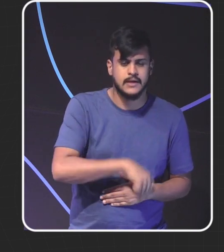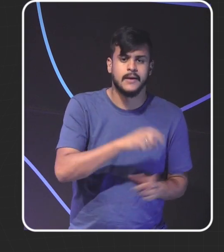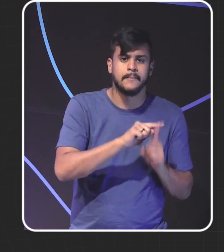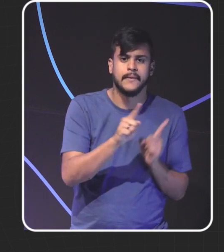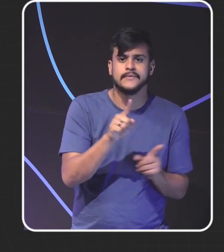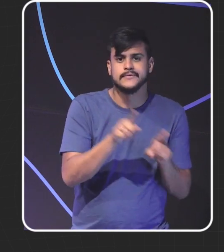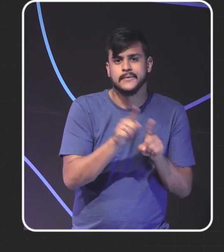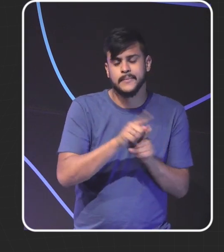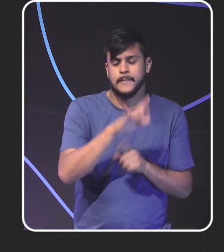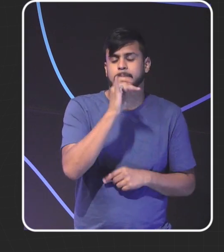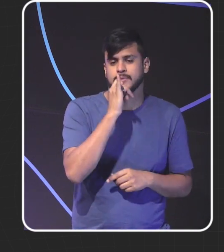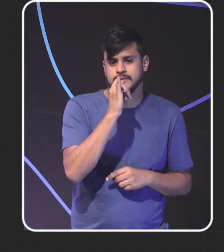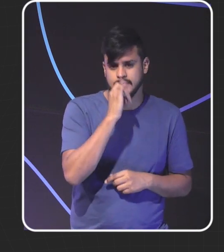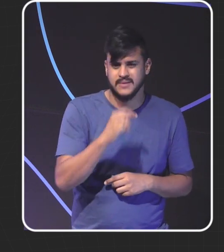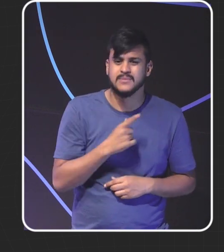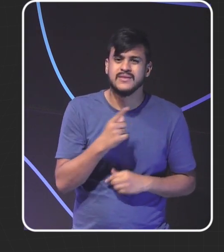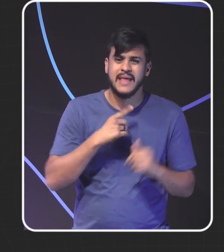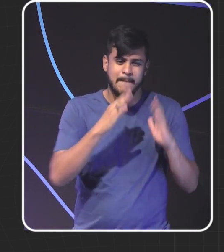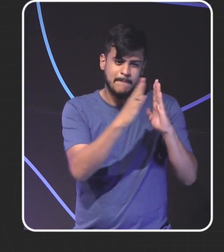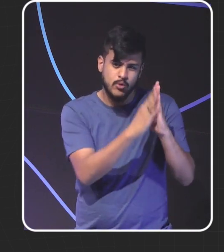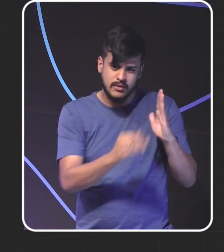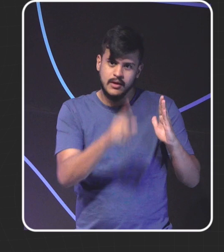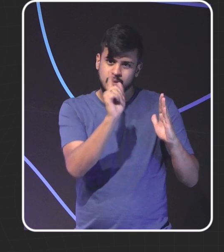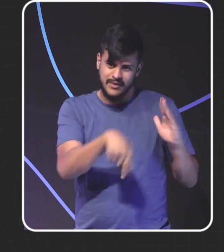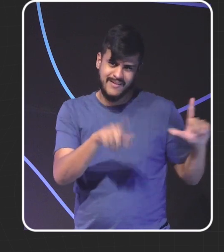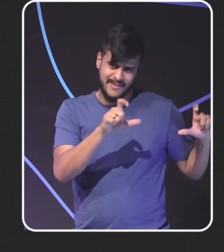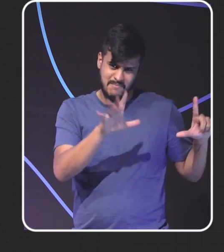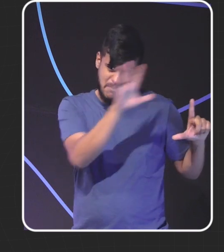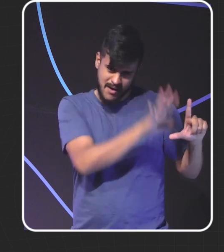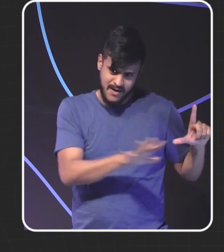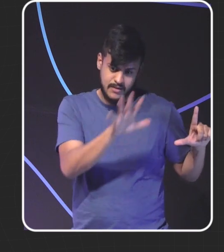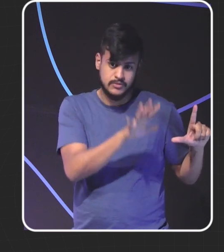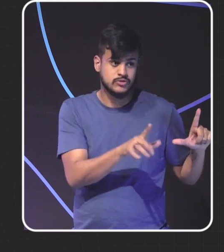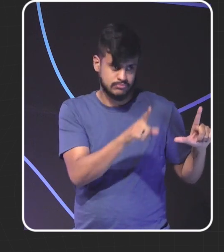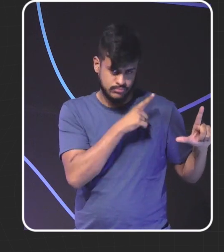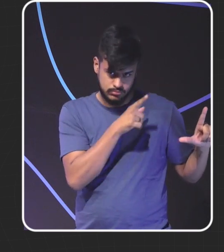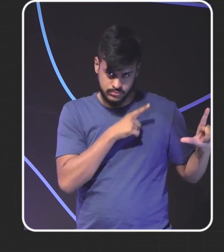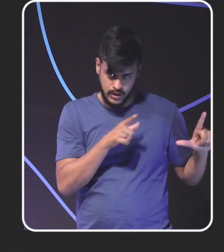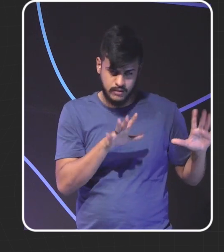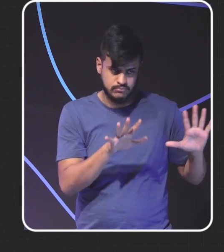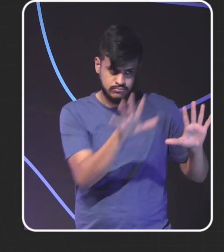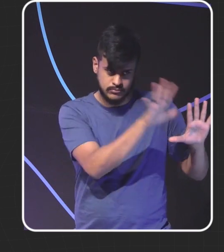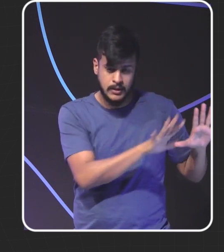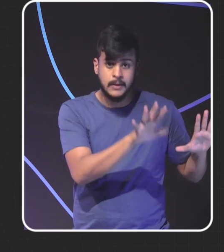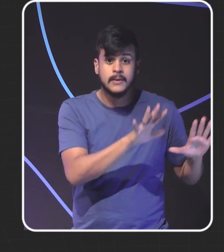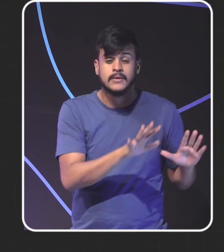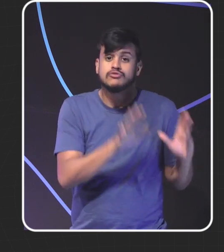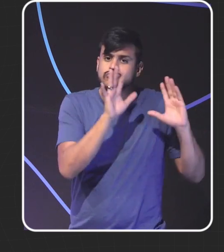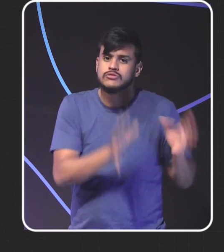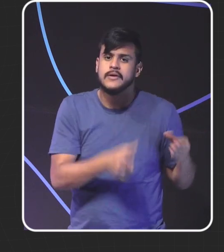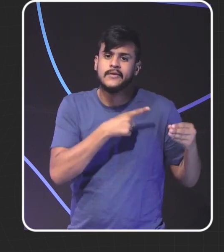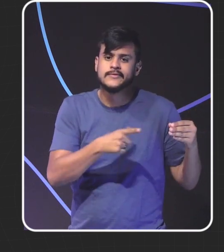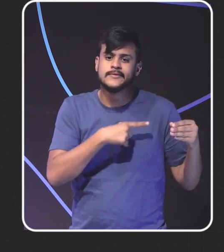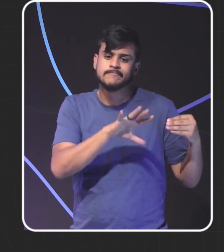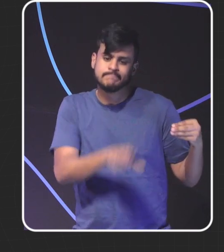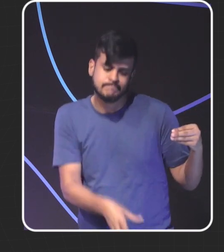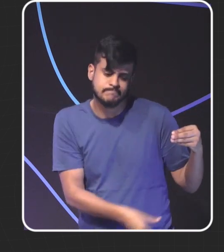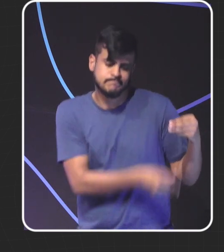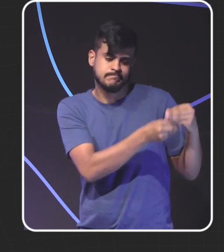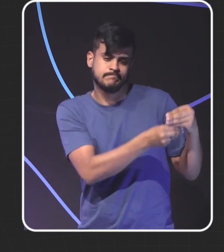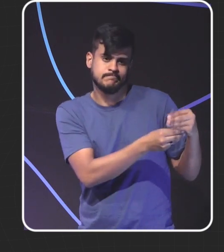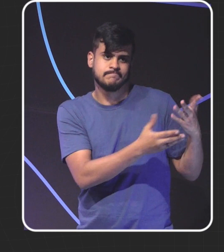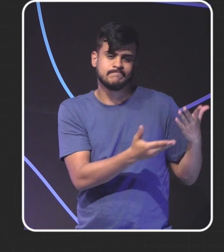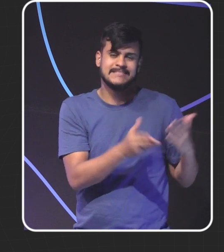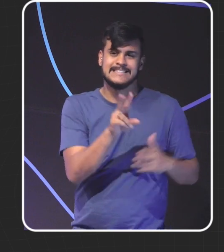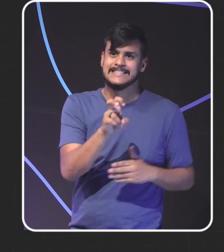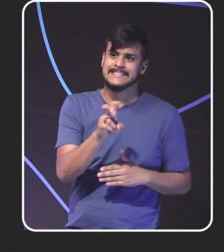exemplo, esses modelos grandes de linguagem, eles estão, né, acoplando neles, é,